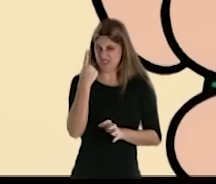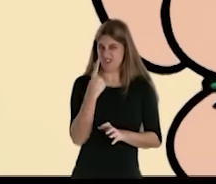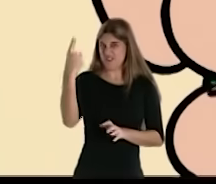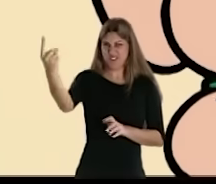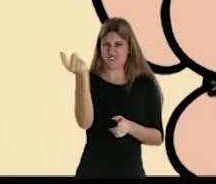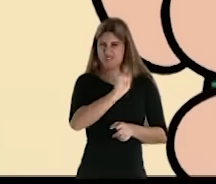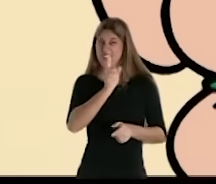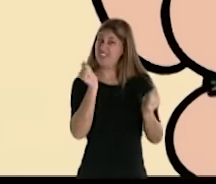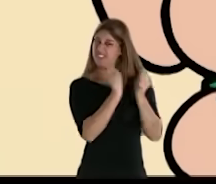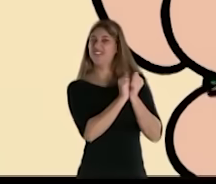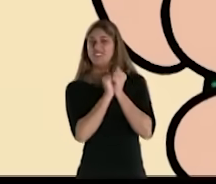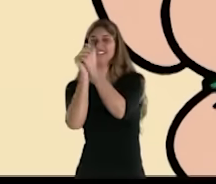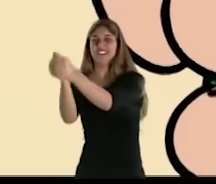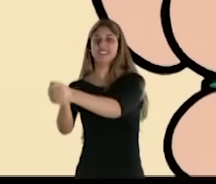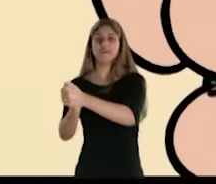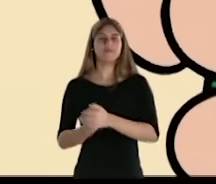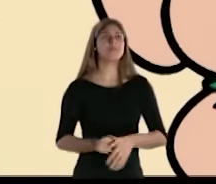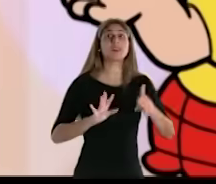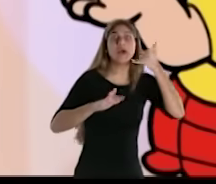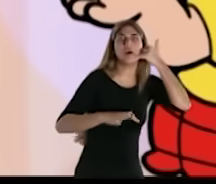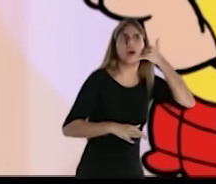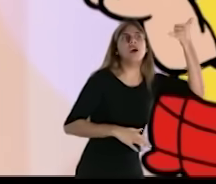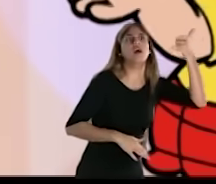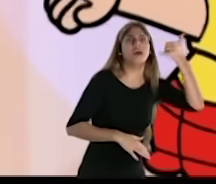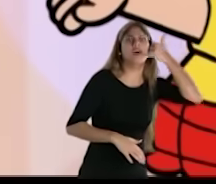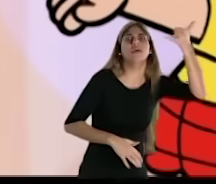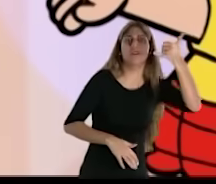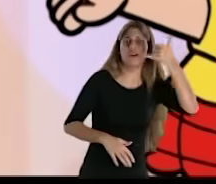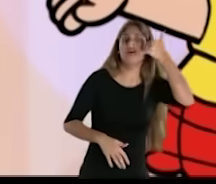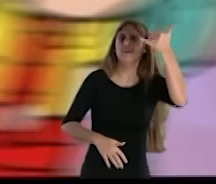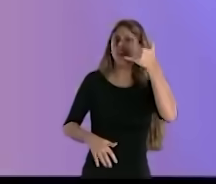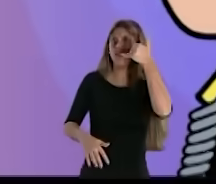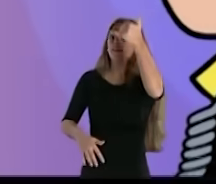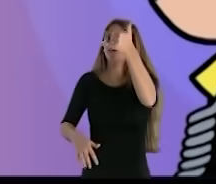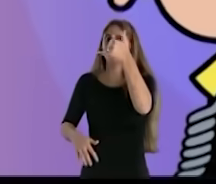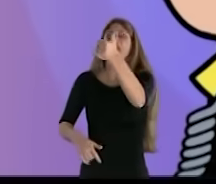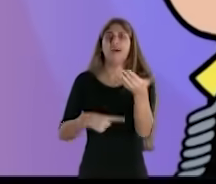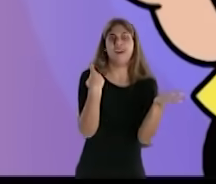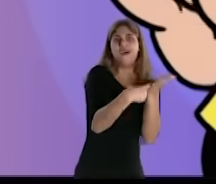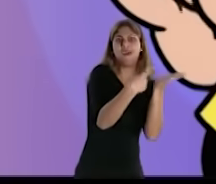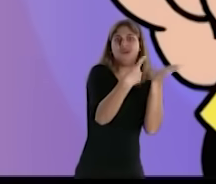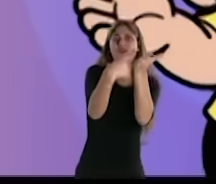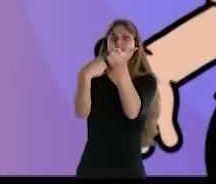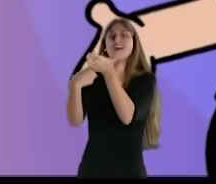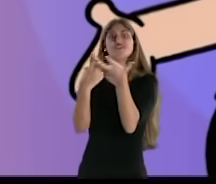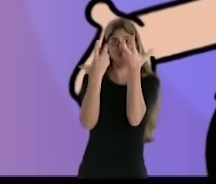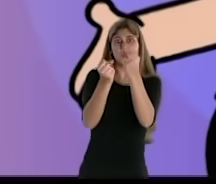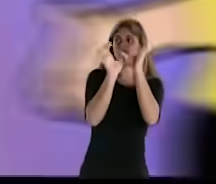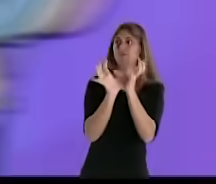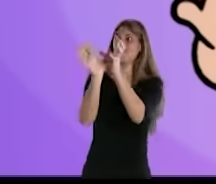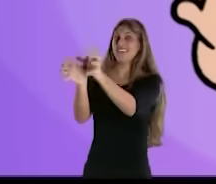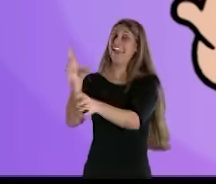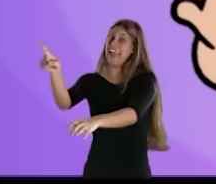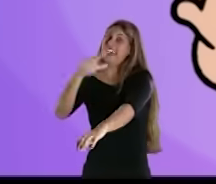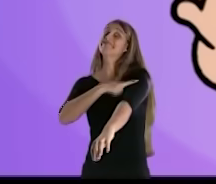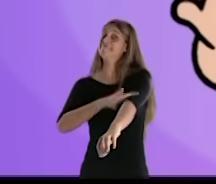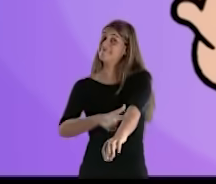Pelo menos eu não vou entrar nessa sozinha. Nem te conto. Nossa! Legal!